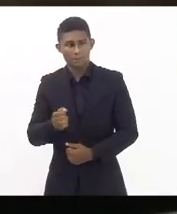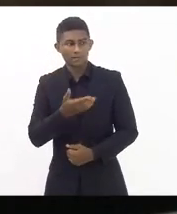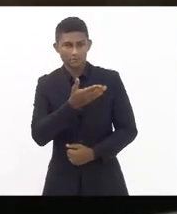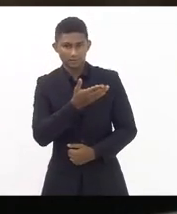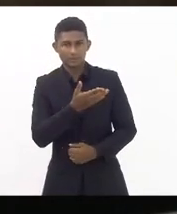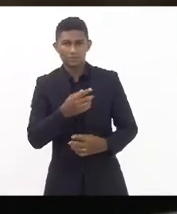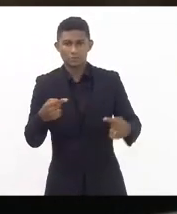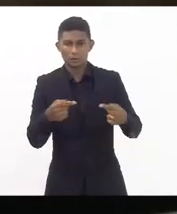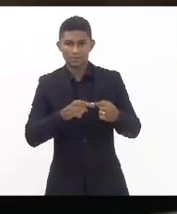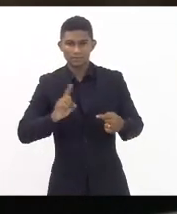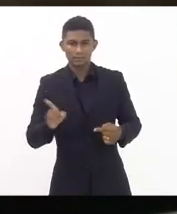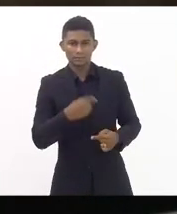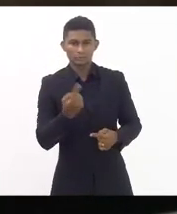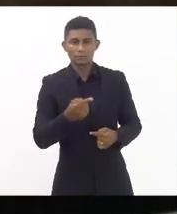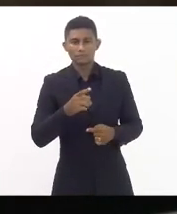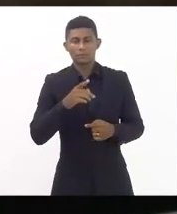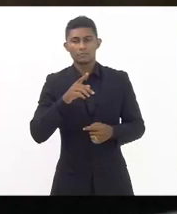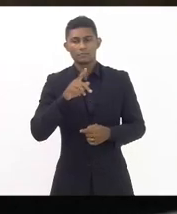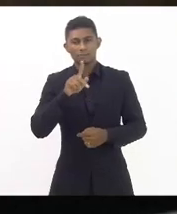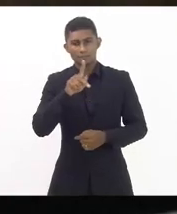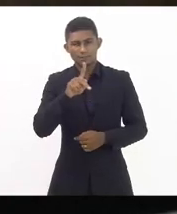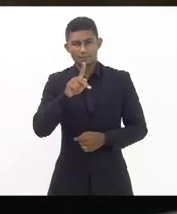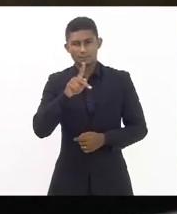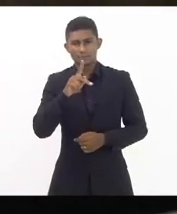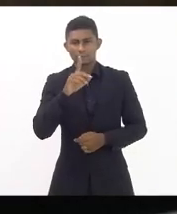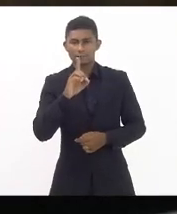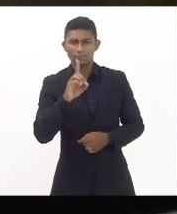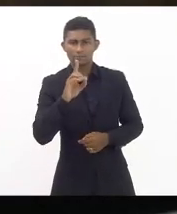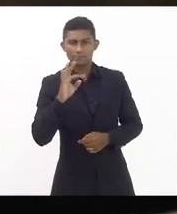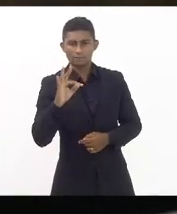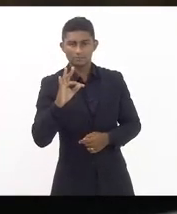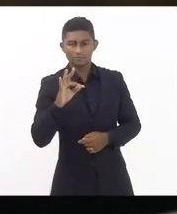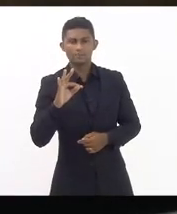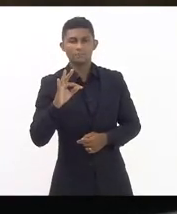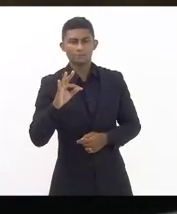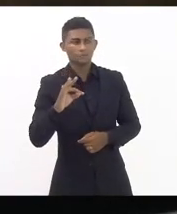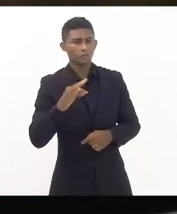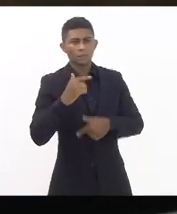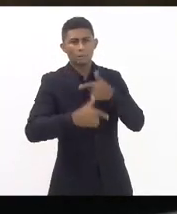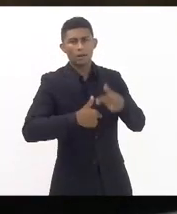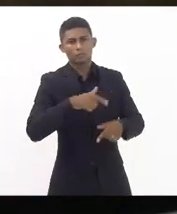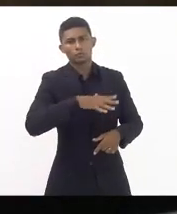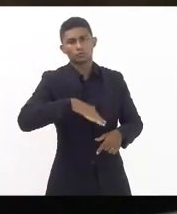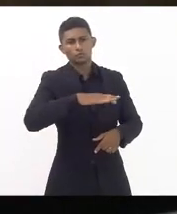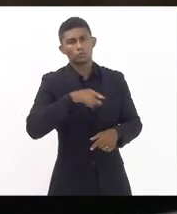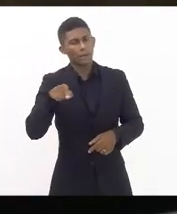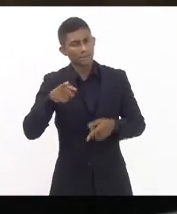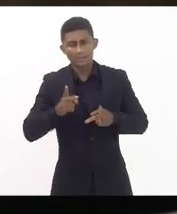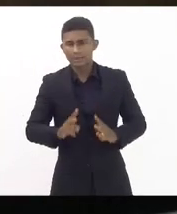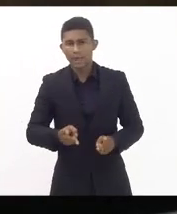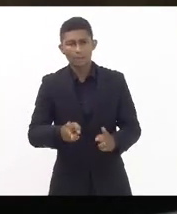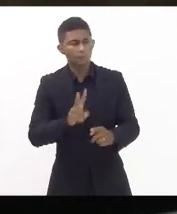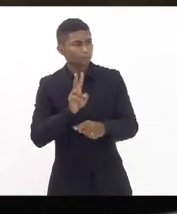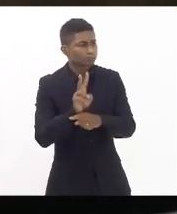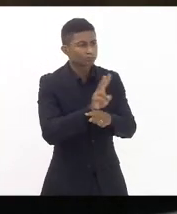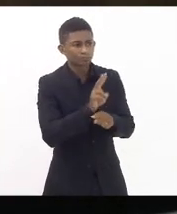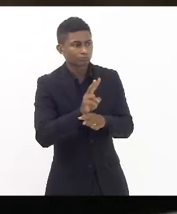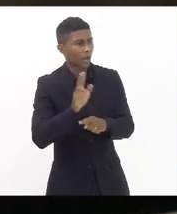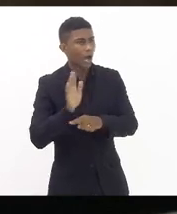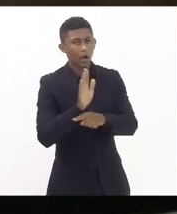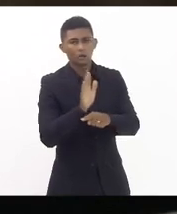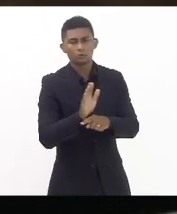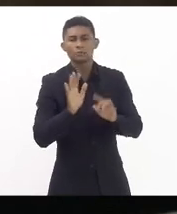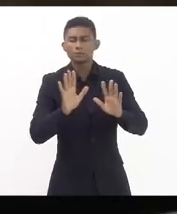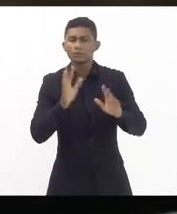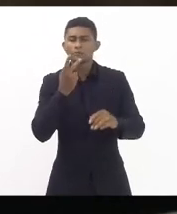campo político, do PDT, sempre defensora dos trabalhadores. E dizer, presidente, que esse projeto é